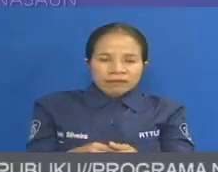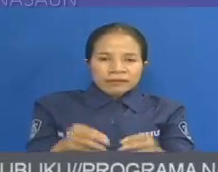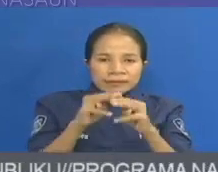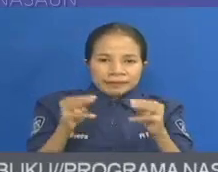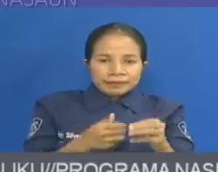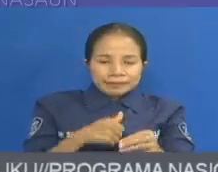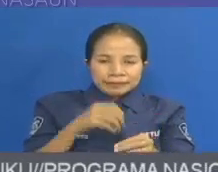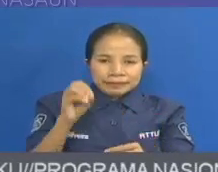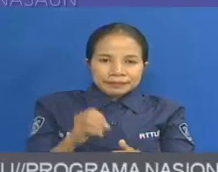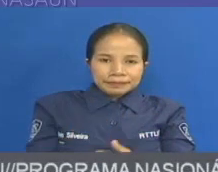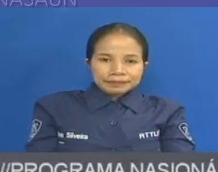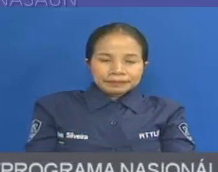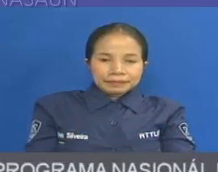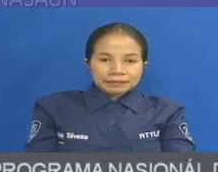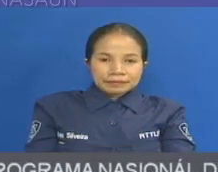Soro Ainaro.